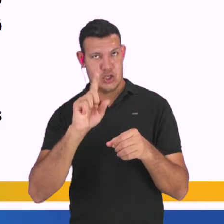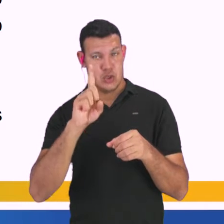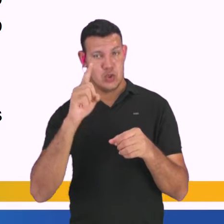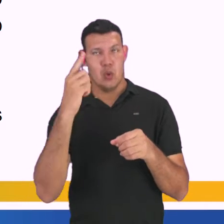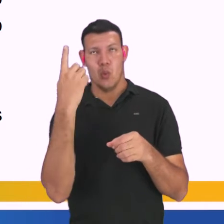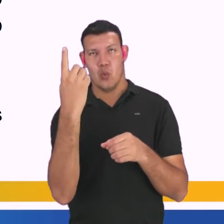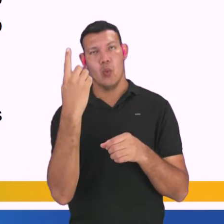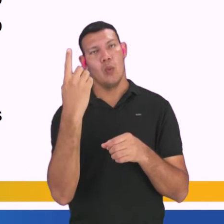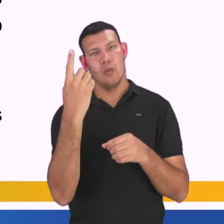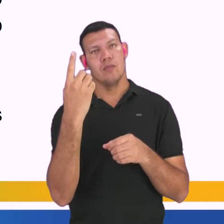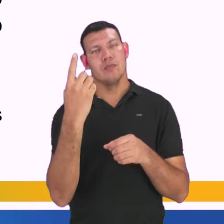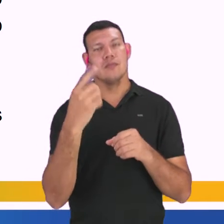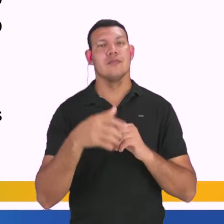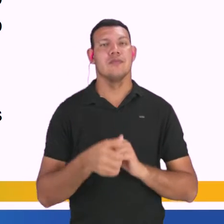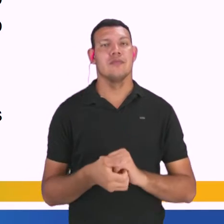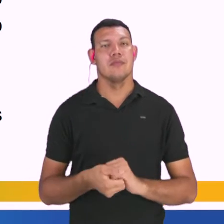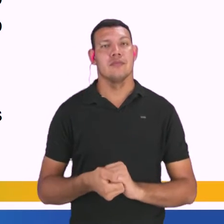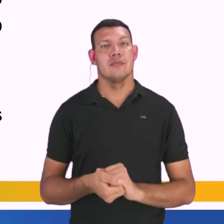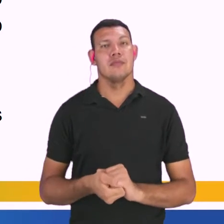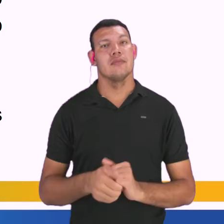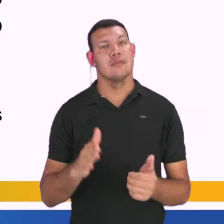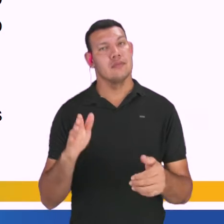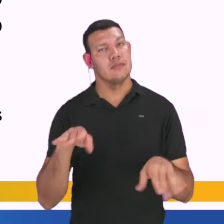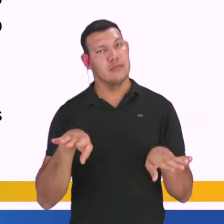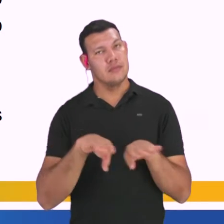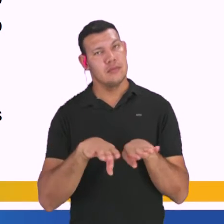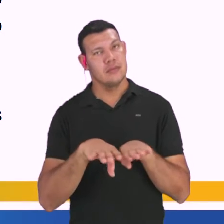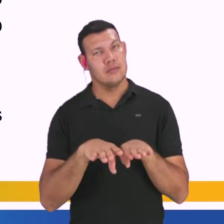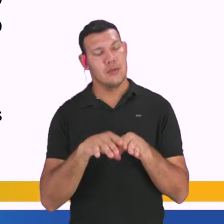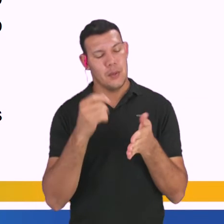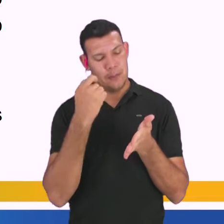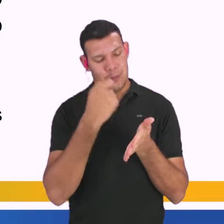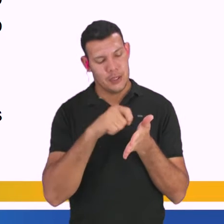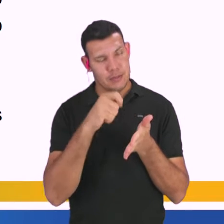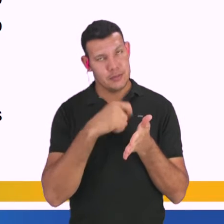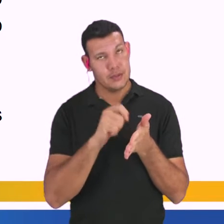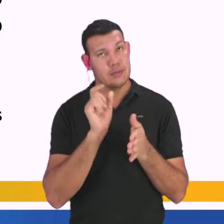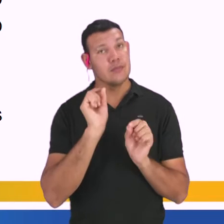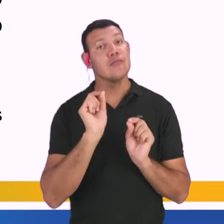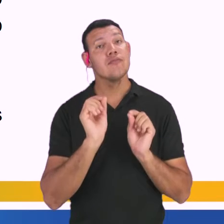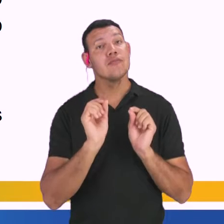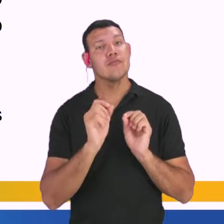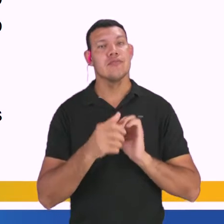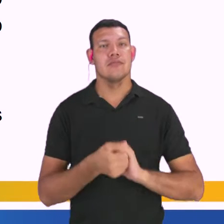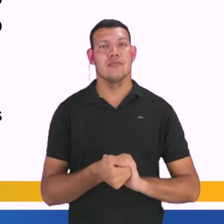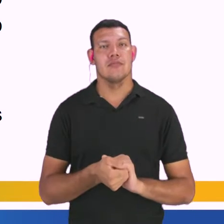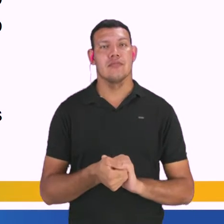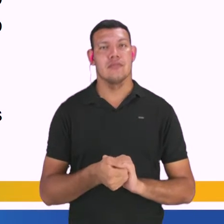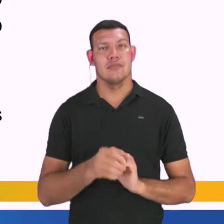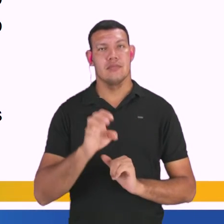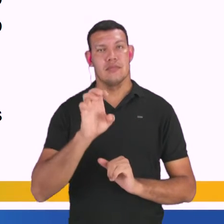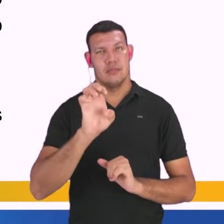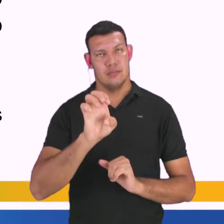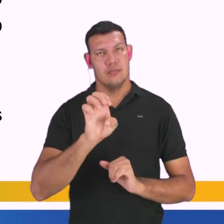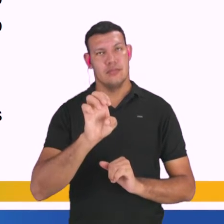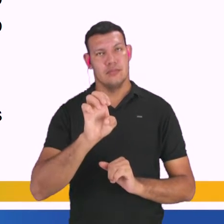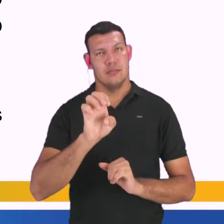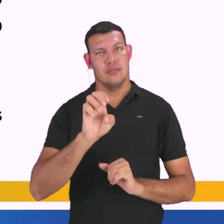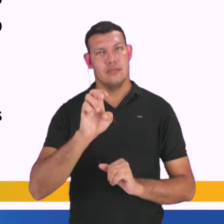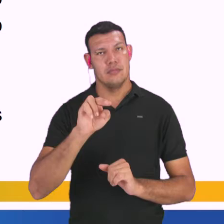a representação dos eventos também é feito com anotação da seguinte maneira e